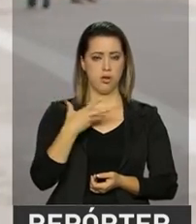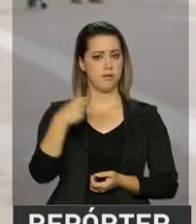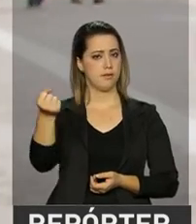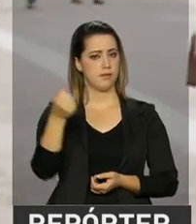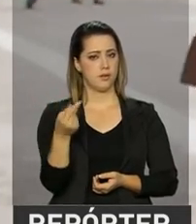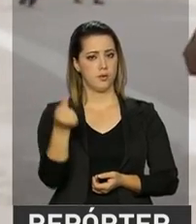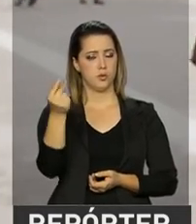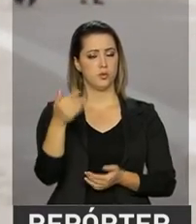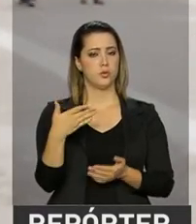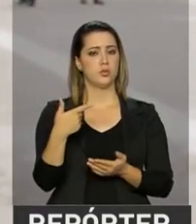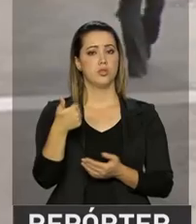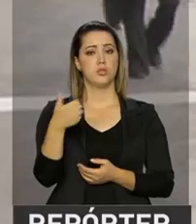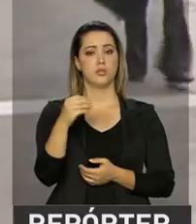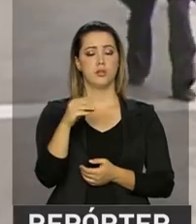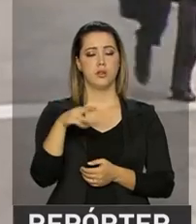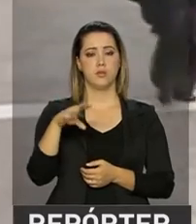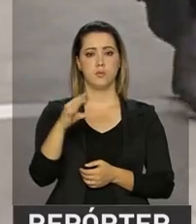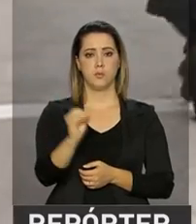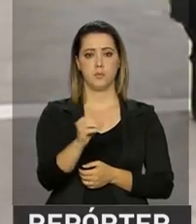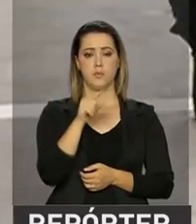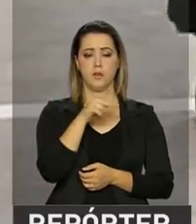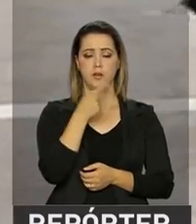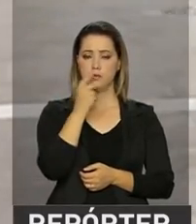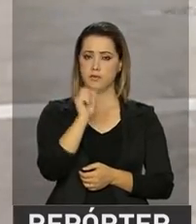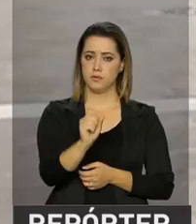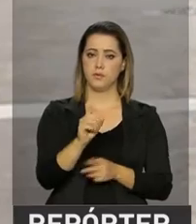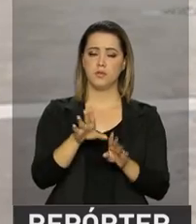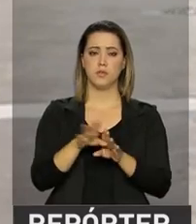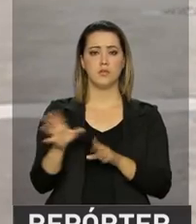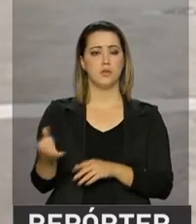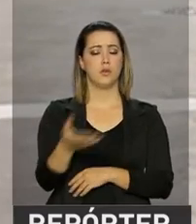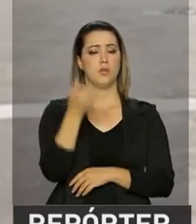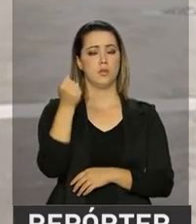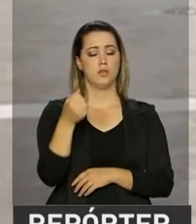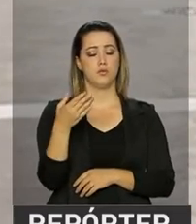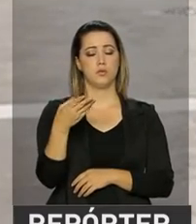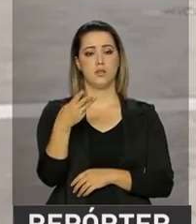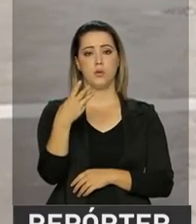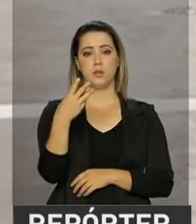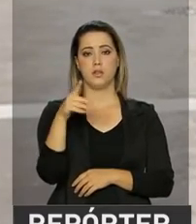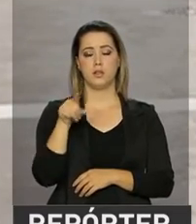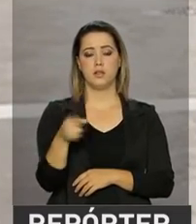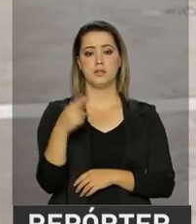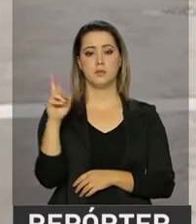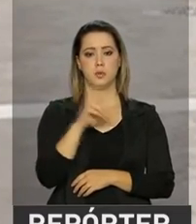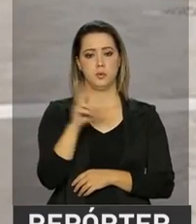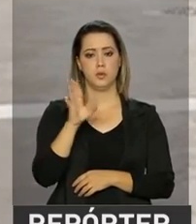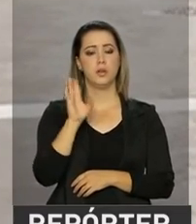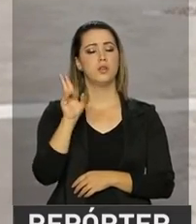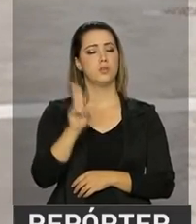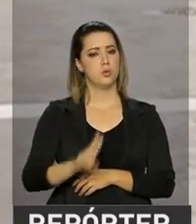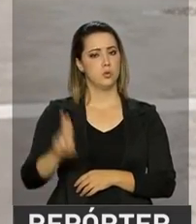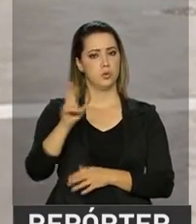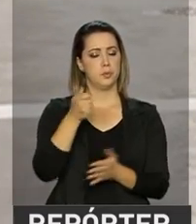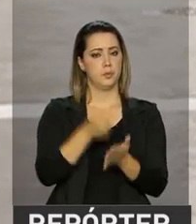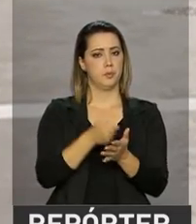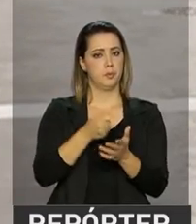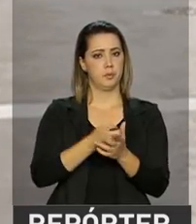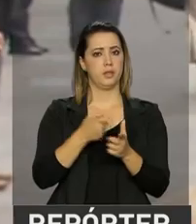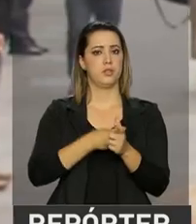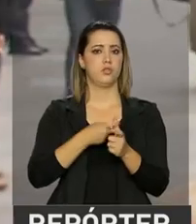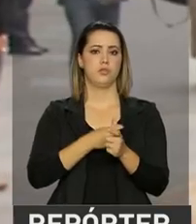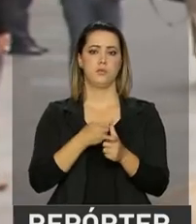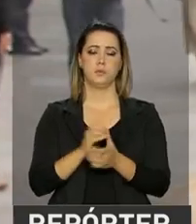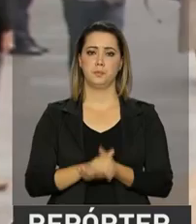sacado desde o dia 10 de março. A consultora financeira resgatou R$ 3 mil e usou o dinheiro para pagar contas